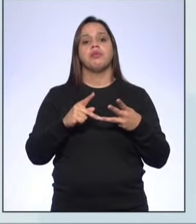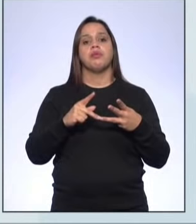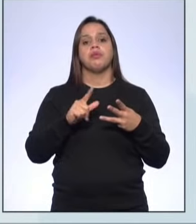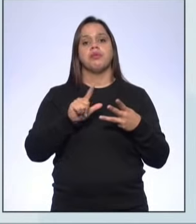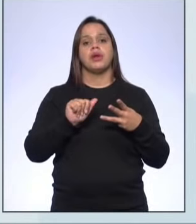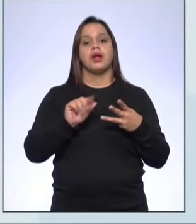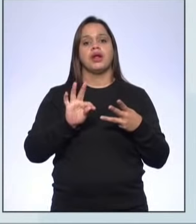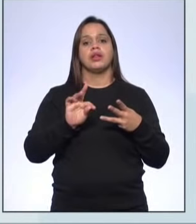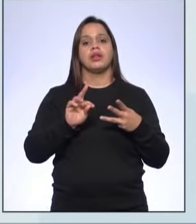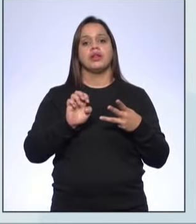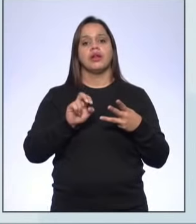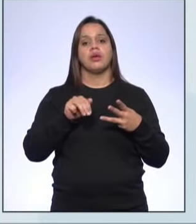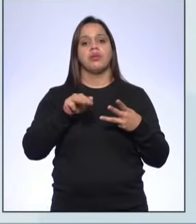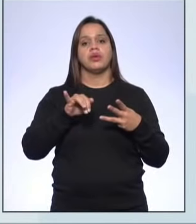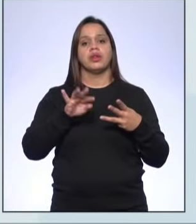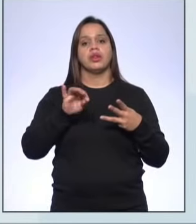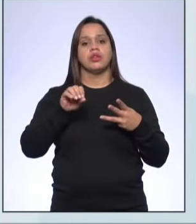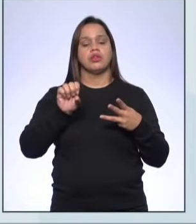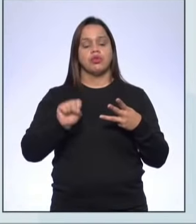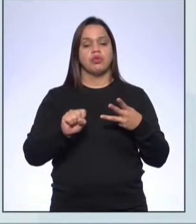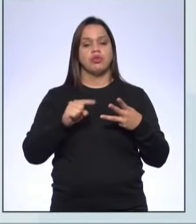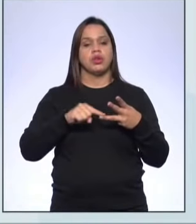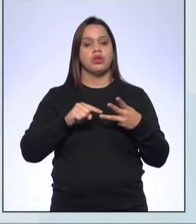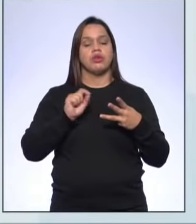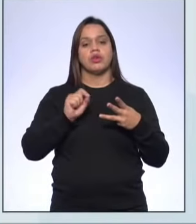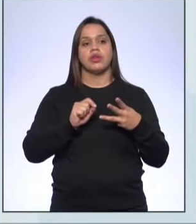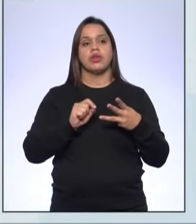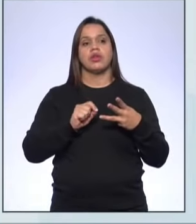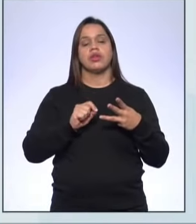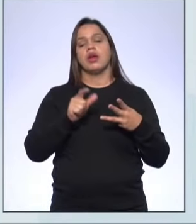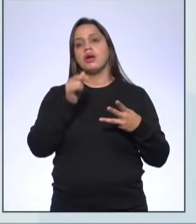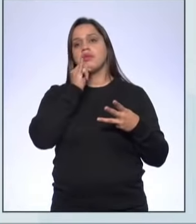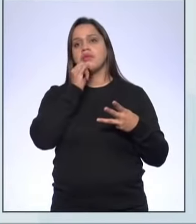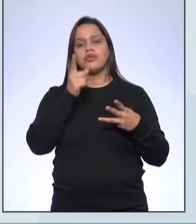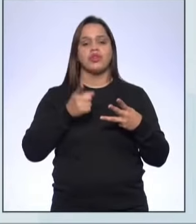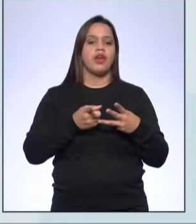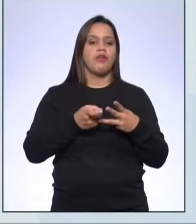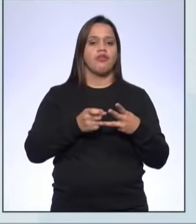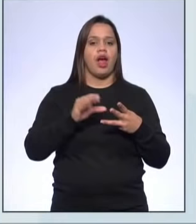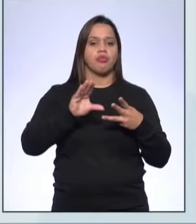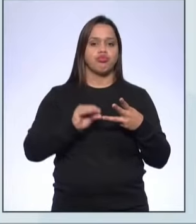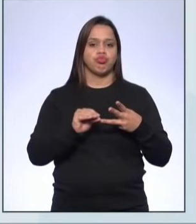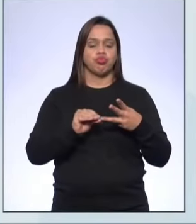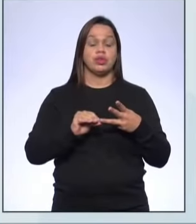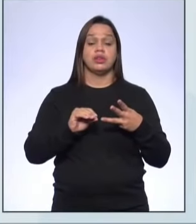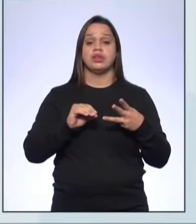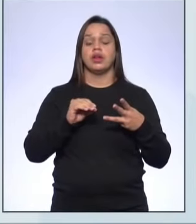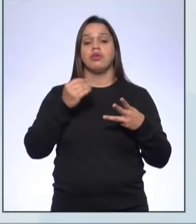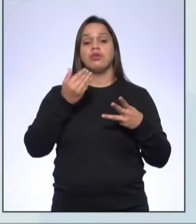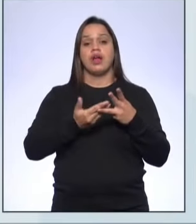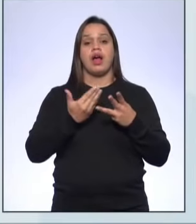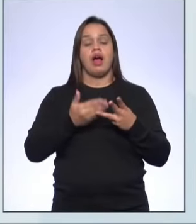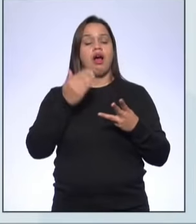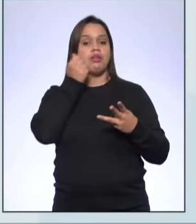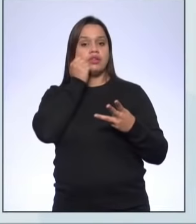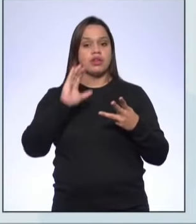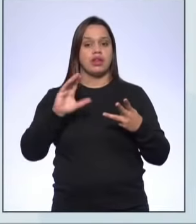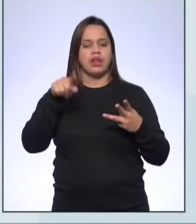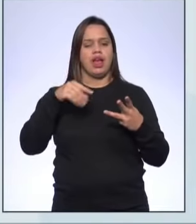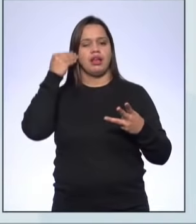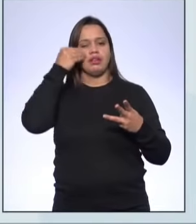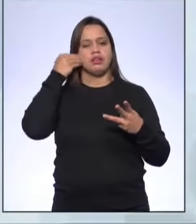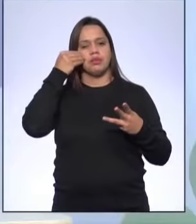achatado então o homem é pode ser verme como se fosse um verme chato na aula de ciências só que ele é a que são aqueles